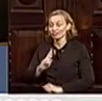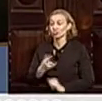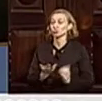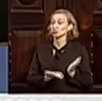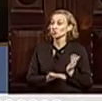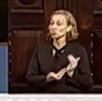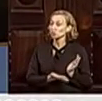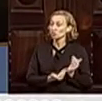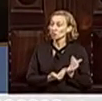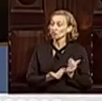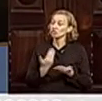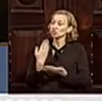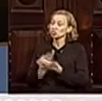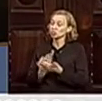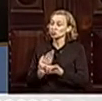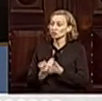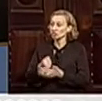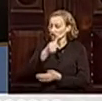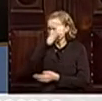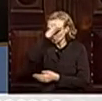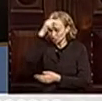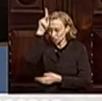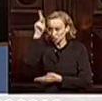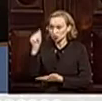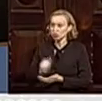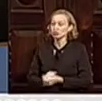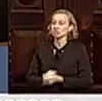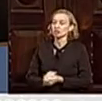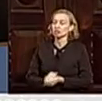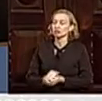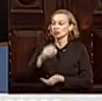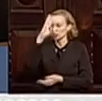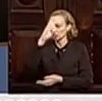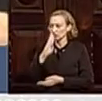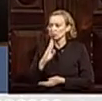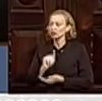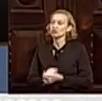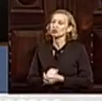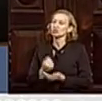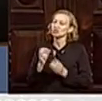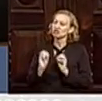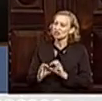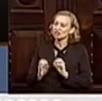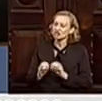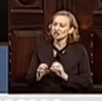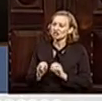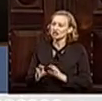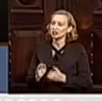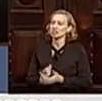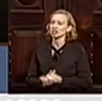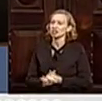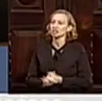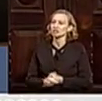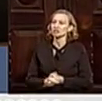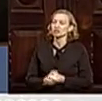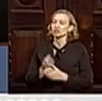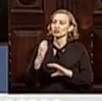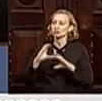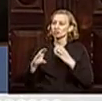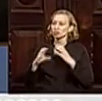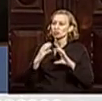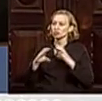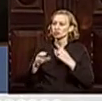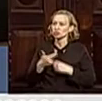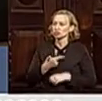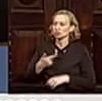jovens estudantes da rede pública de ensino que nos são confiados, que comunico o adiamento da edição